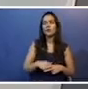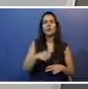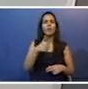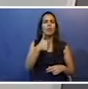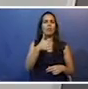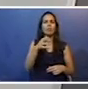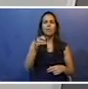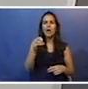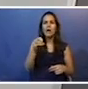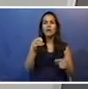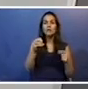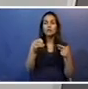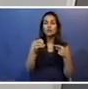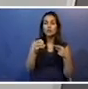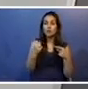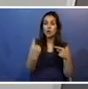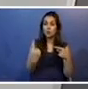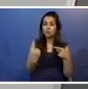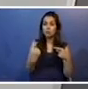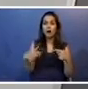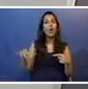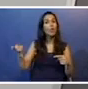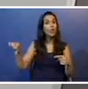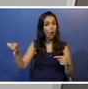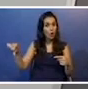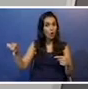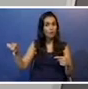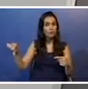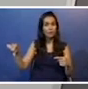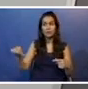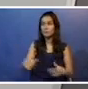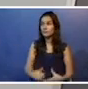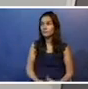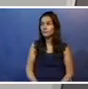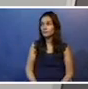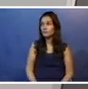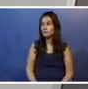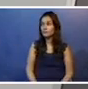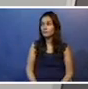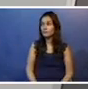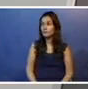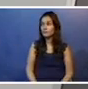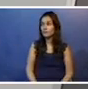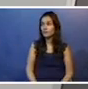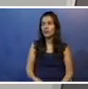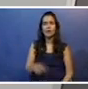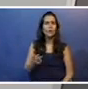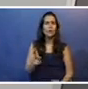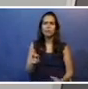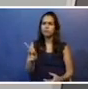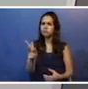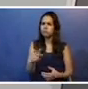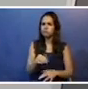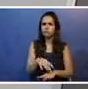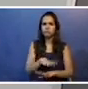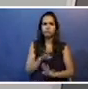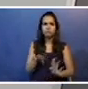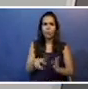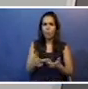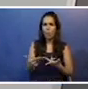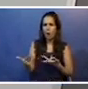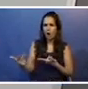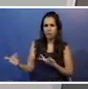eu tenho 9. Olha lá, tá? E assim sucessivamente. O